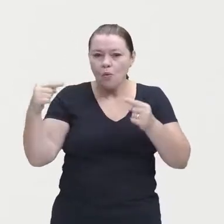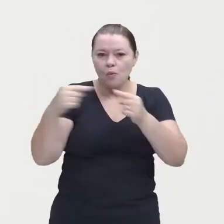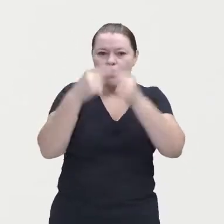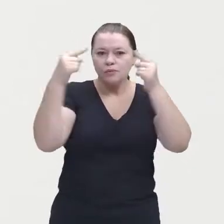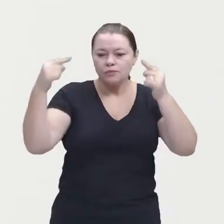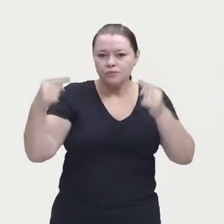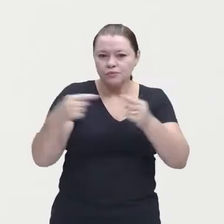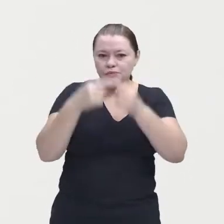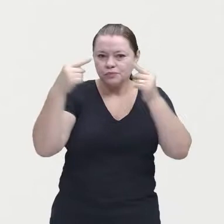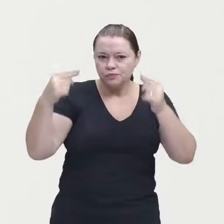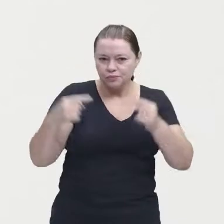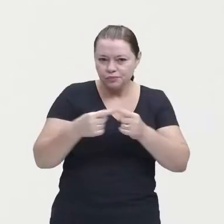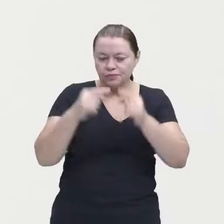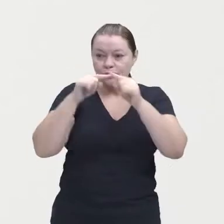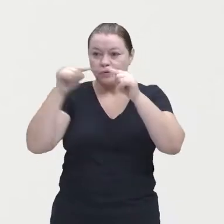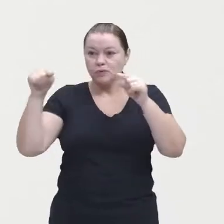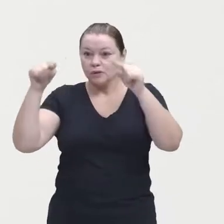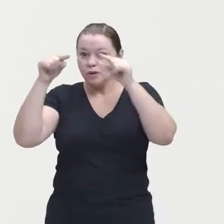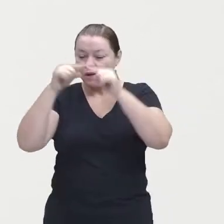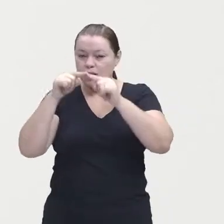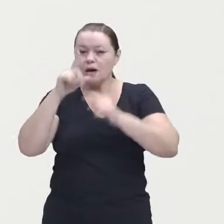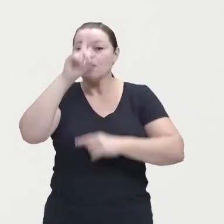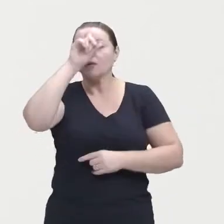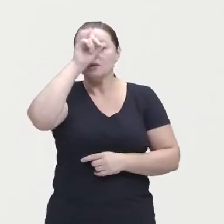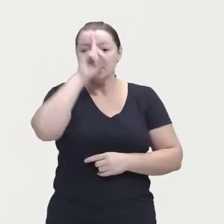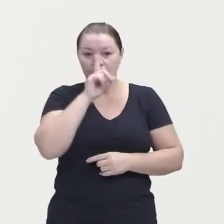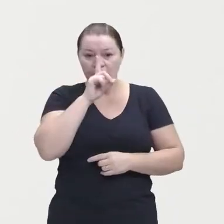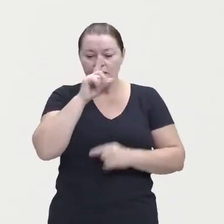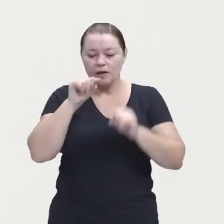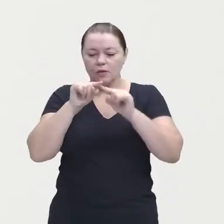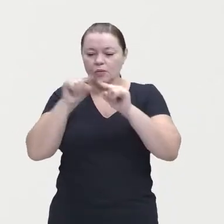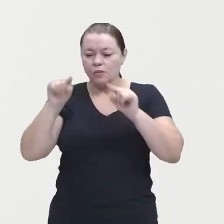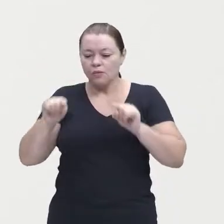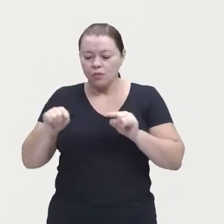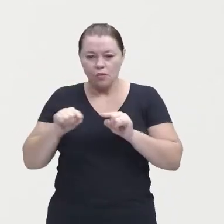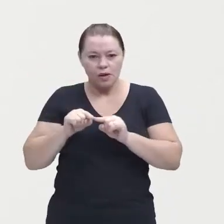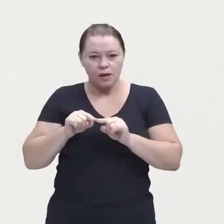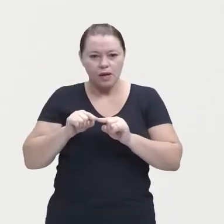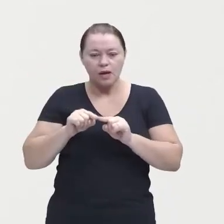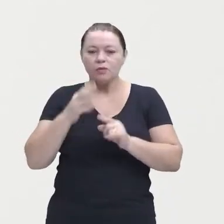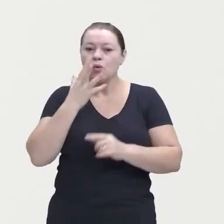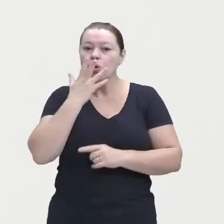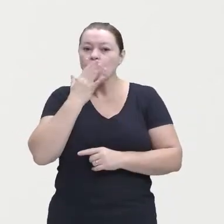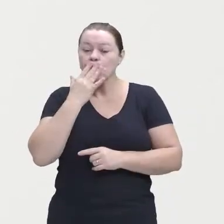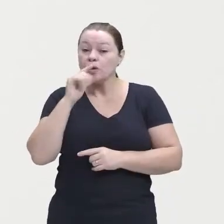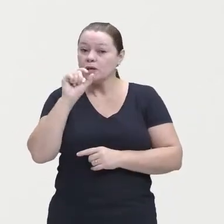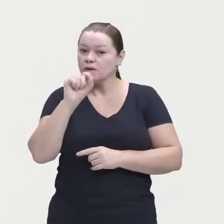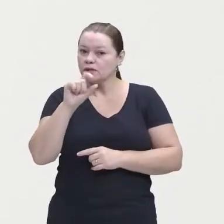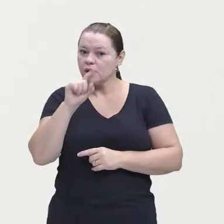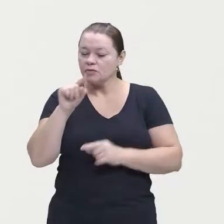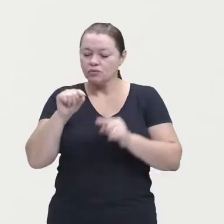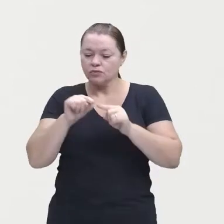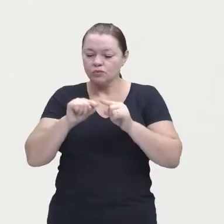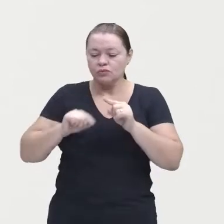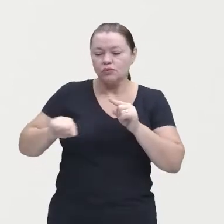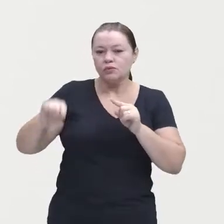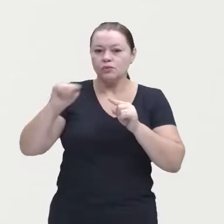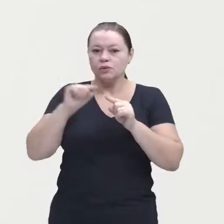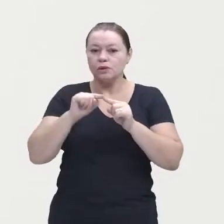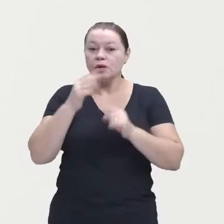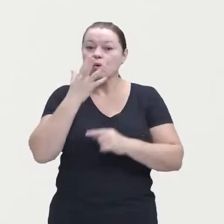Triângulo, amarelo. Quadrado, azul. círculo